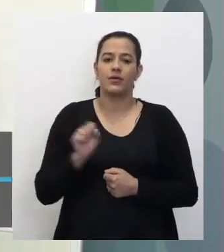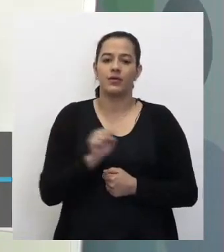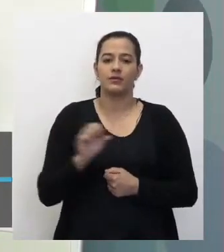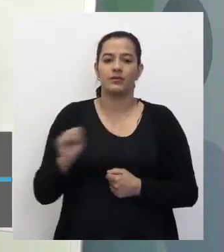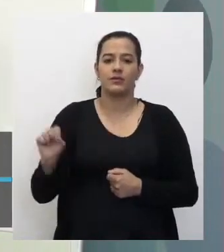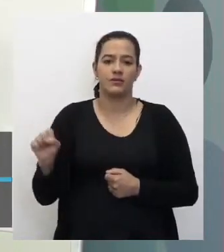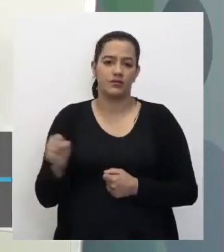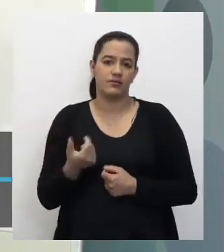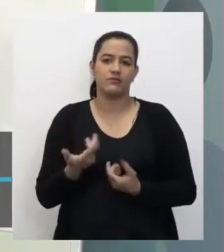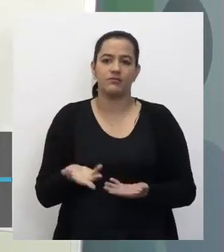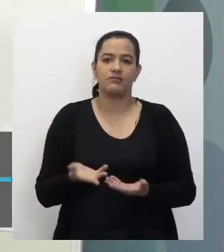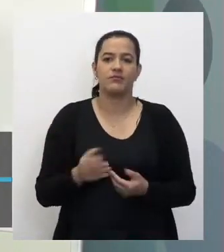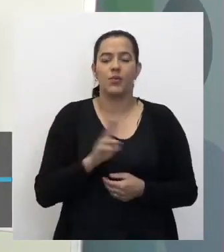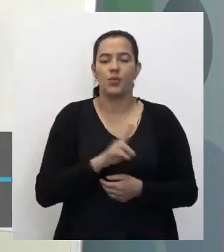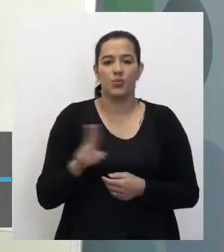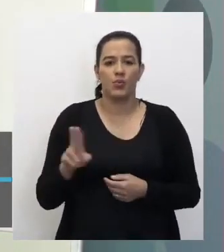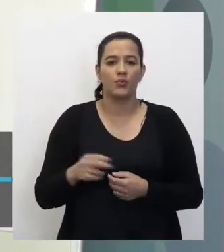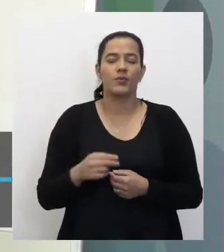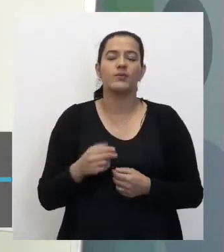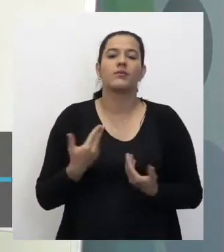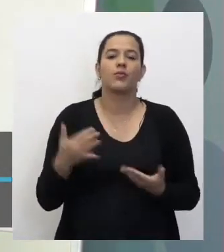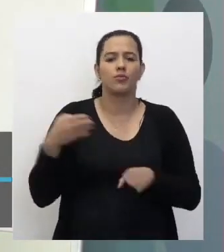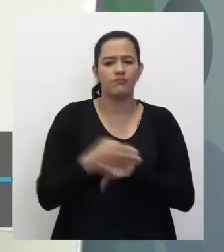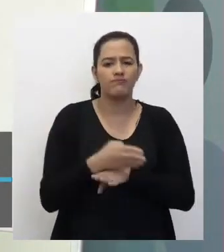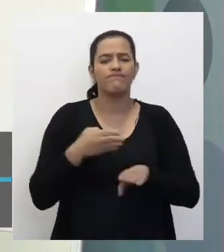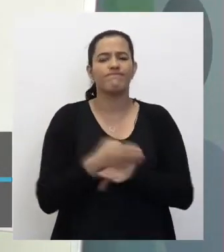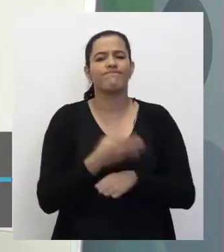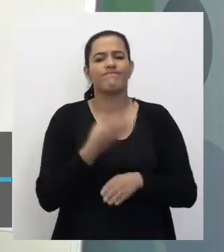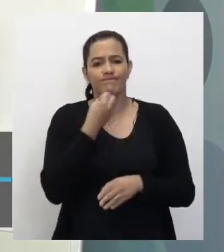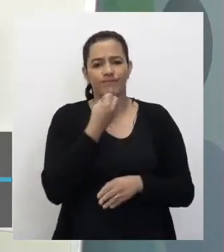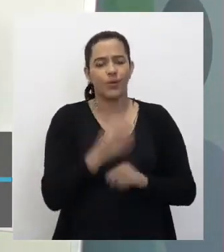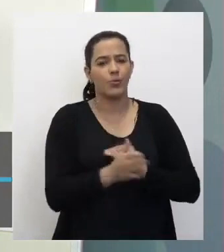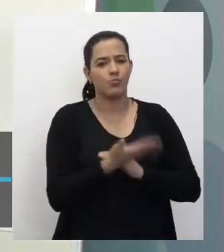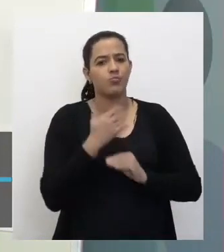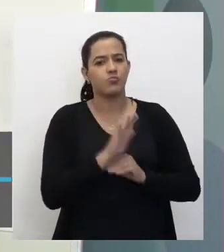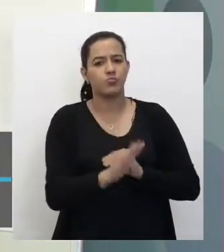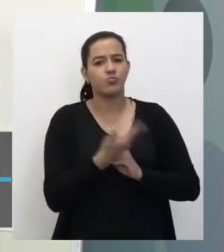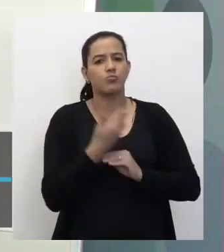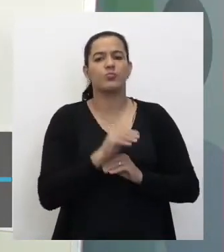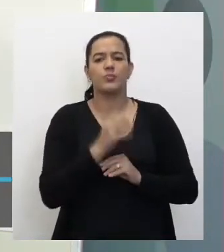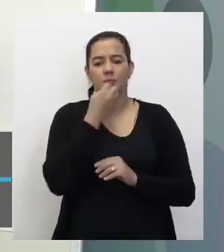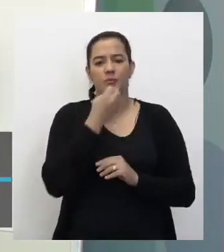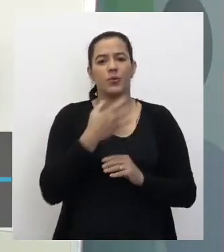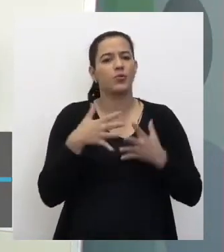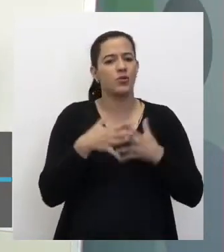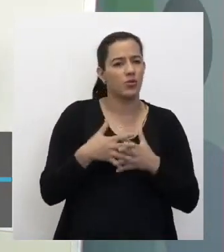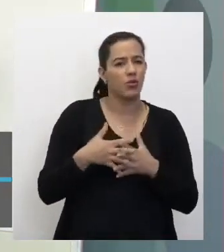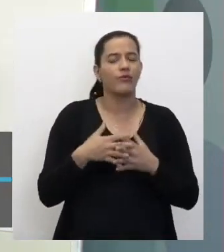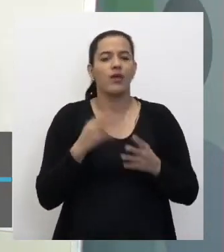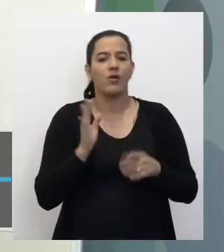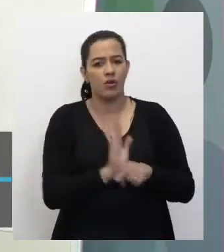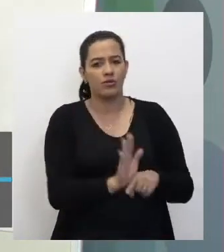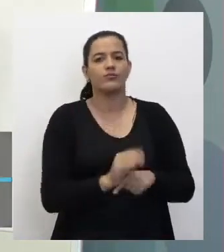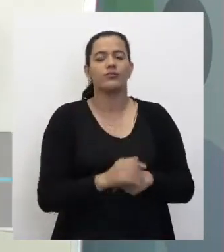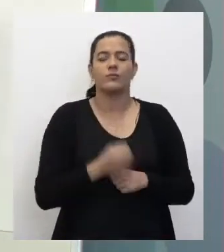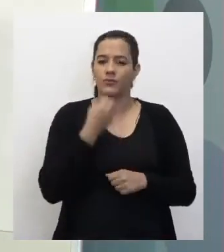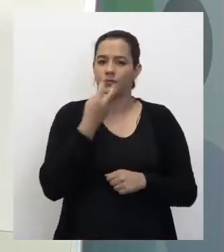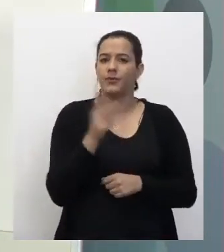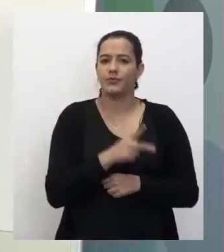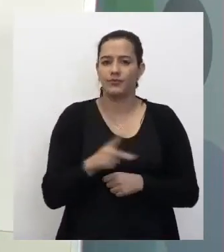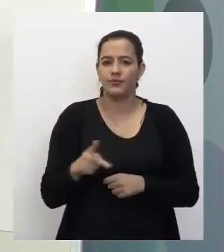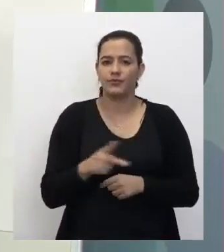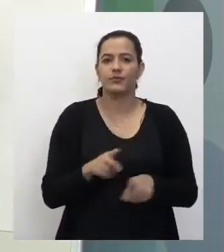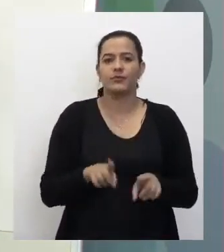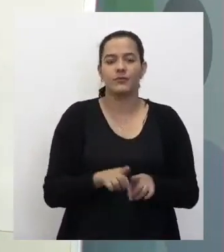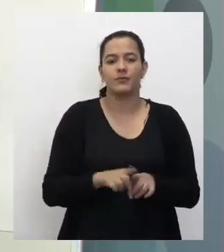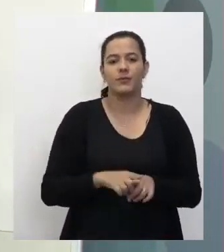SCS, é o nome que está aparecendo lá, todos participando e ajudando uns aos outros lá no chat quando existe alguma dúvida, né? E os professores também. Temos aqui o